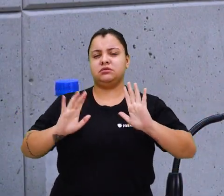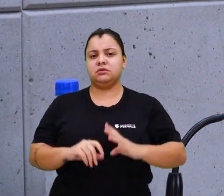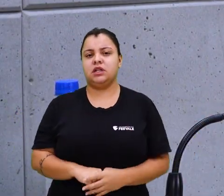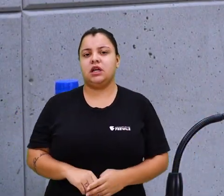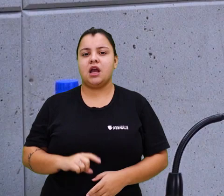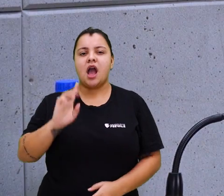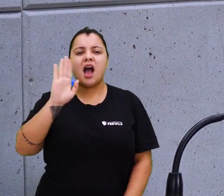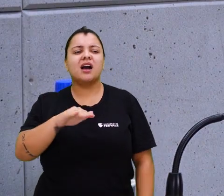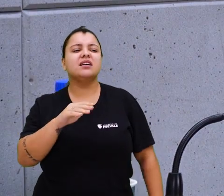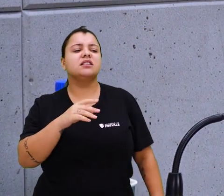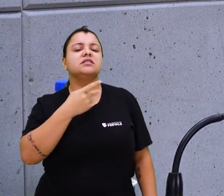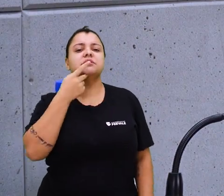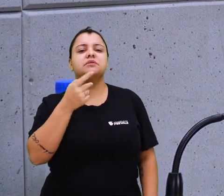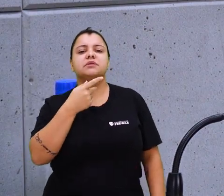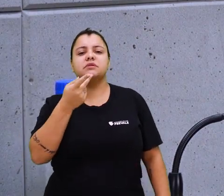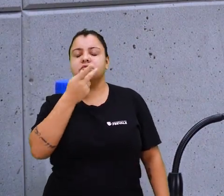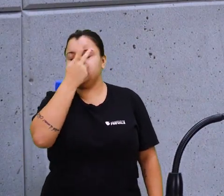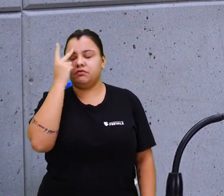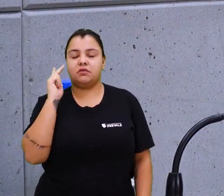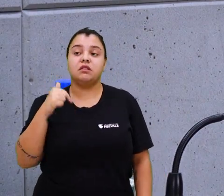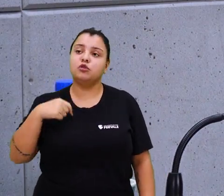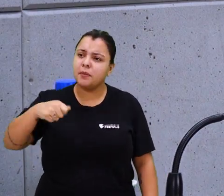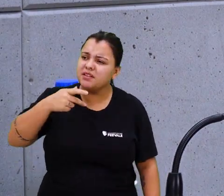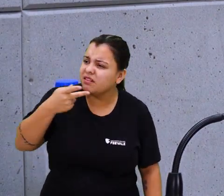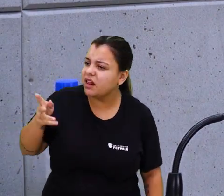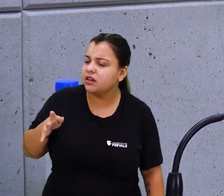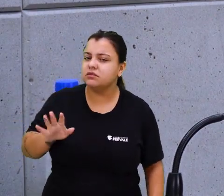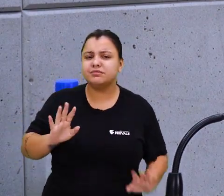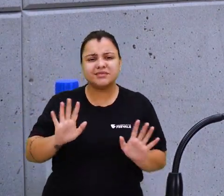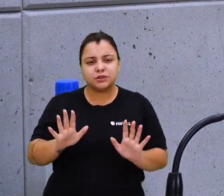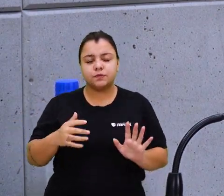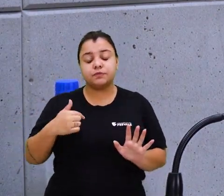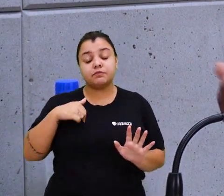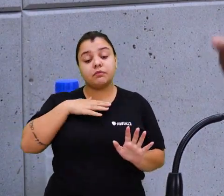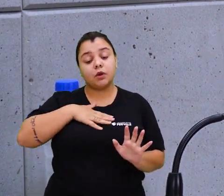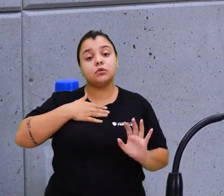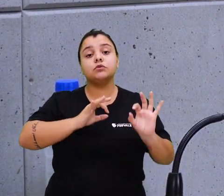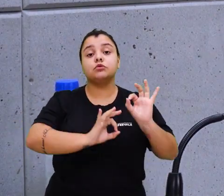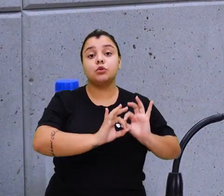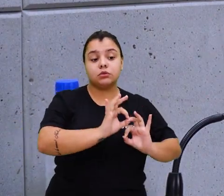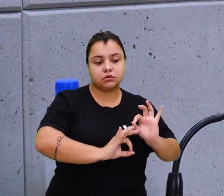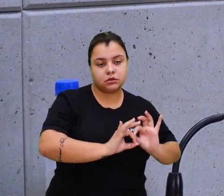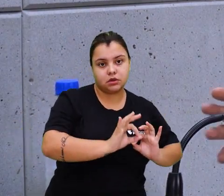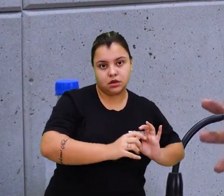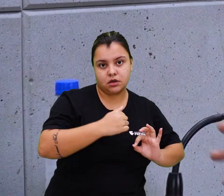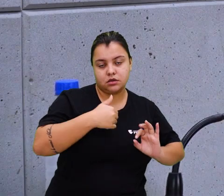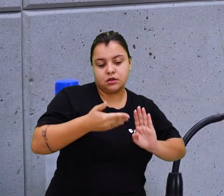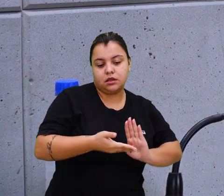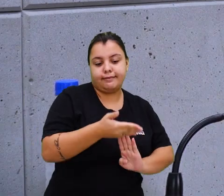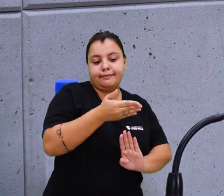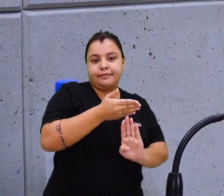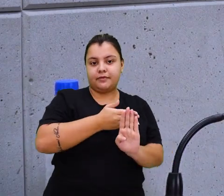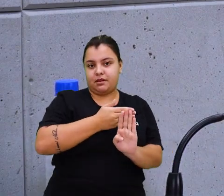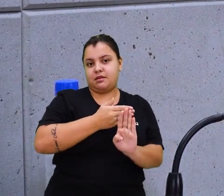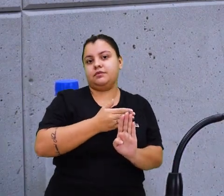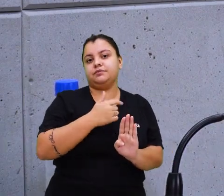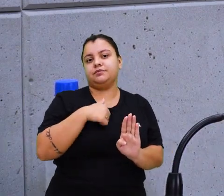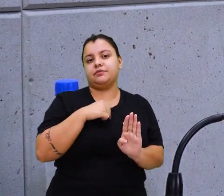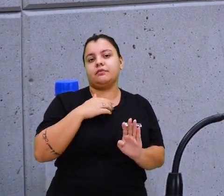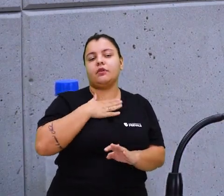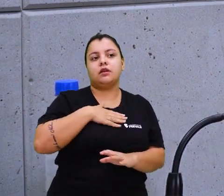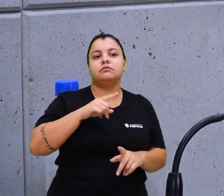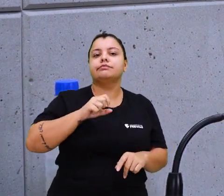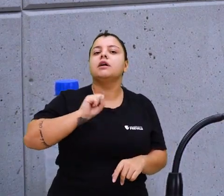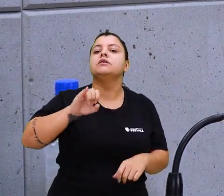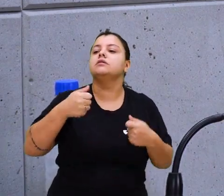pessoas não tu tem que ir lá falar eu eu gosto de organizar eu gosto de est atrás eu sou aquela que se eles